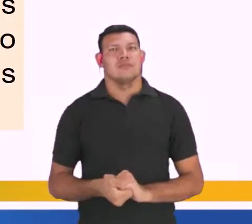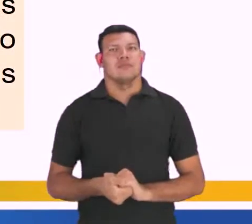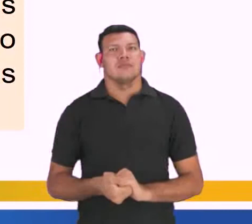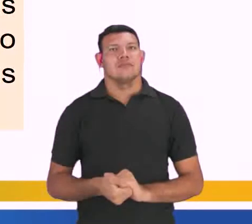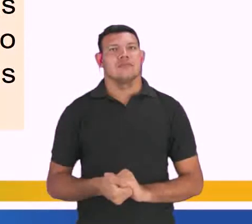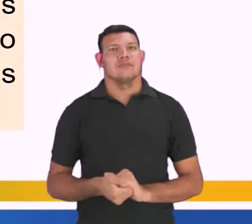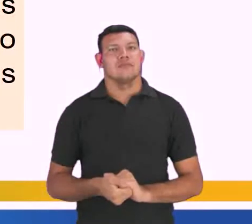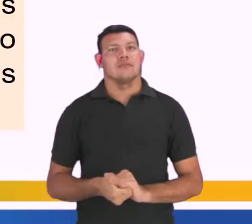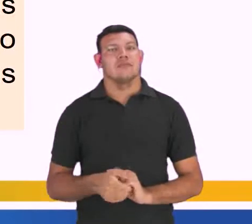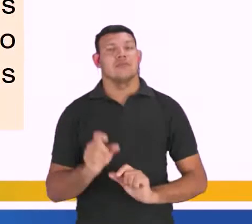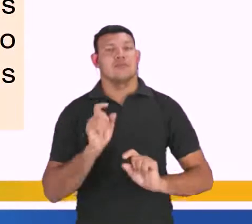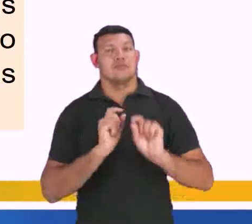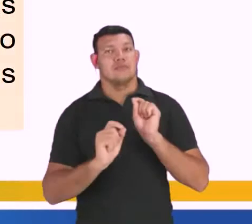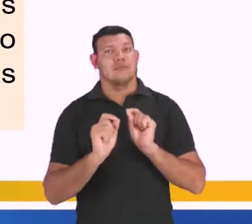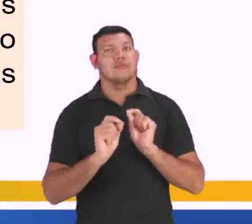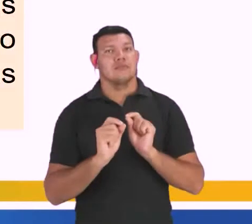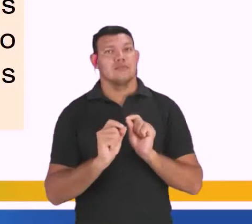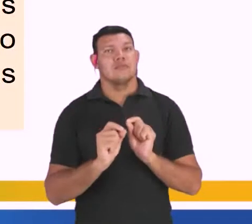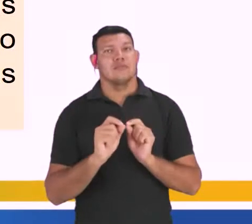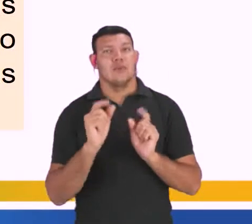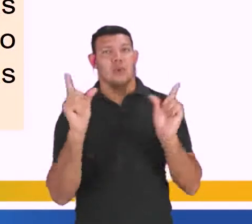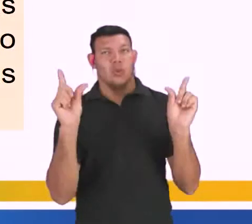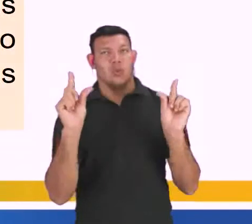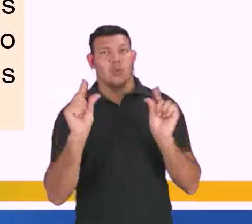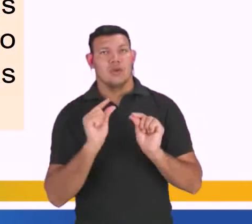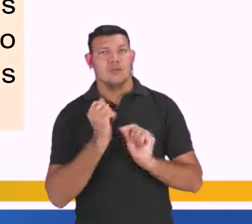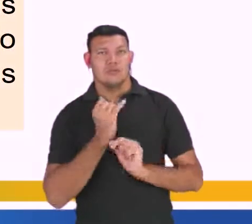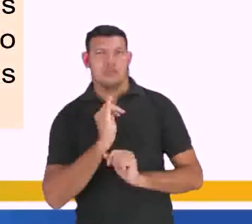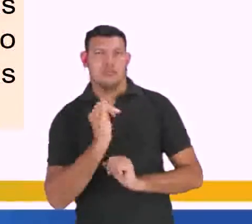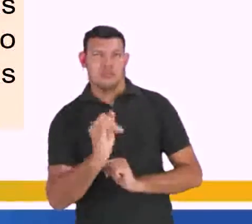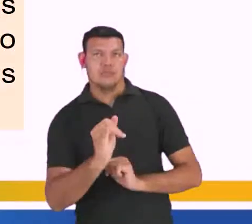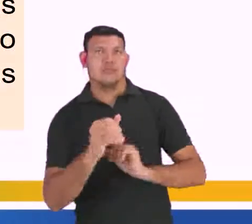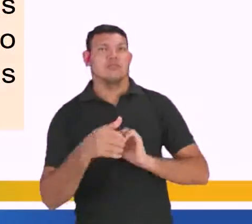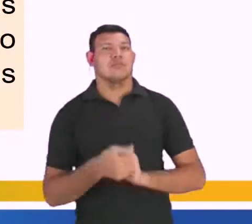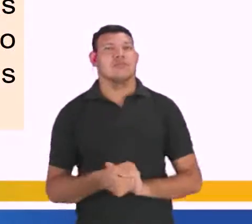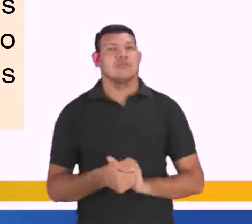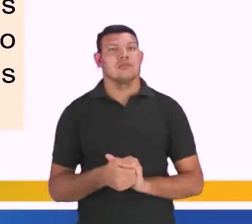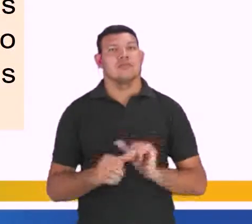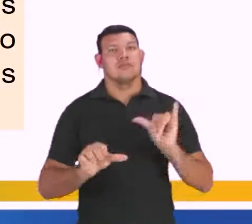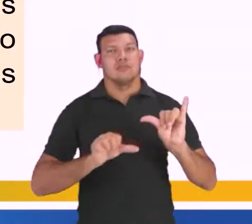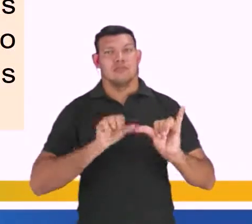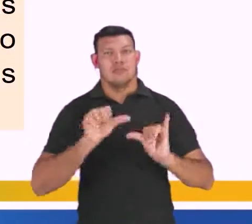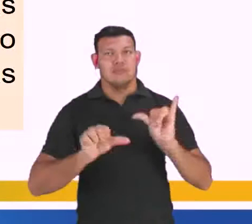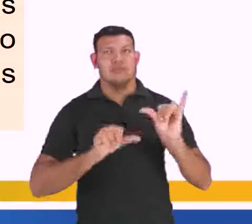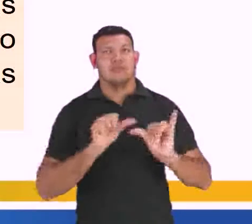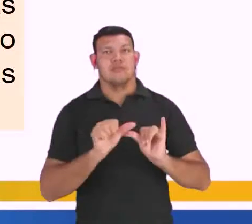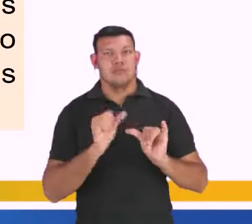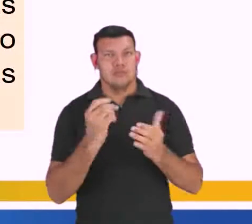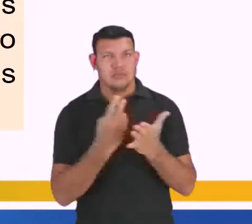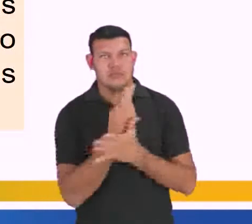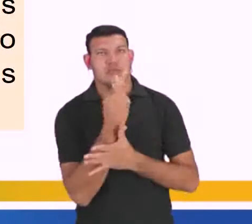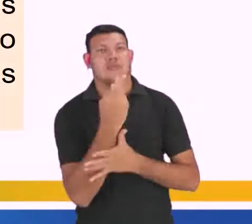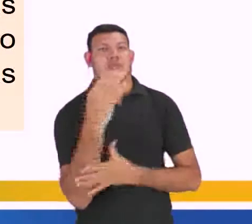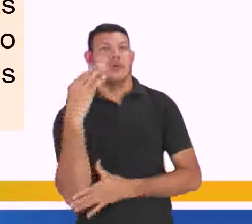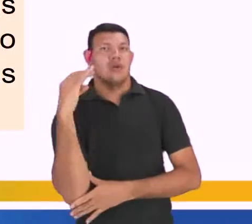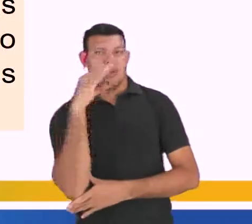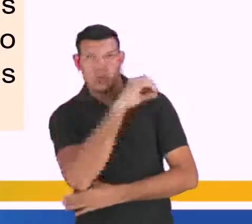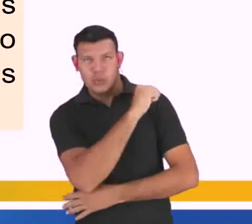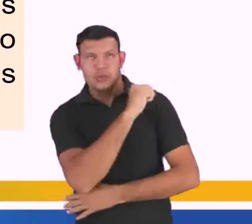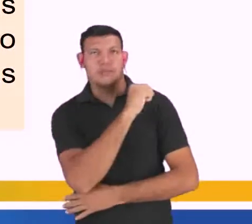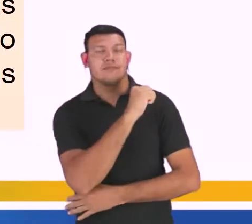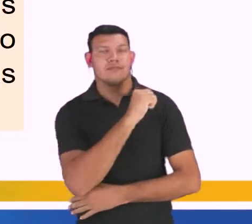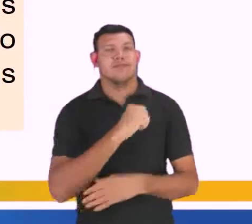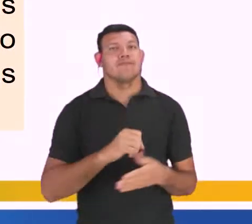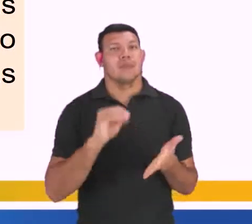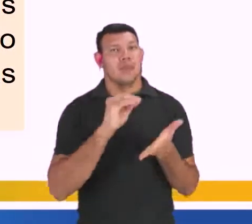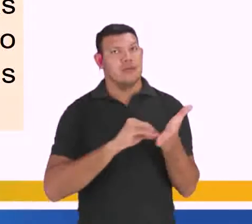As enzimas elas atuam reduzindo a energia de ativação, fazendo com que a reação ocorra de forma mais